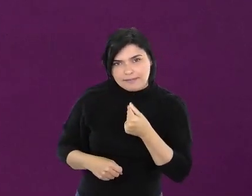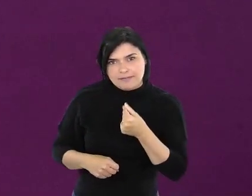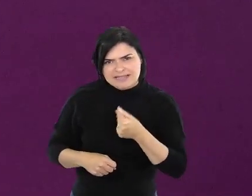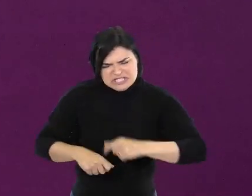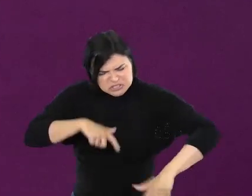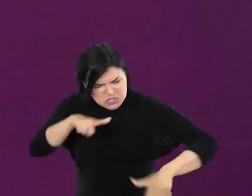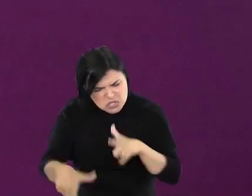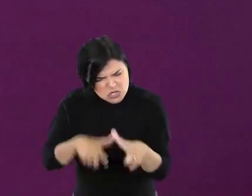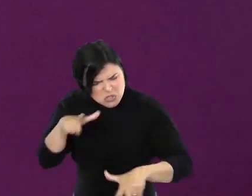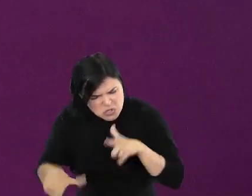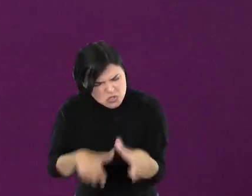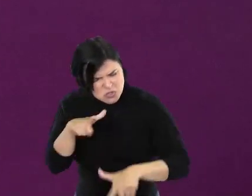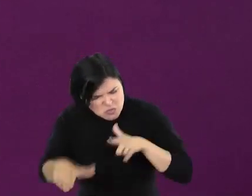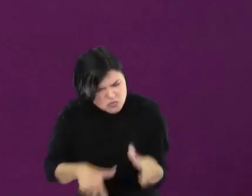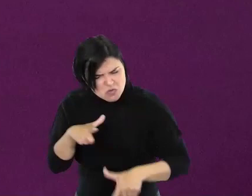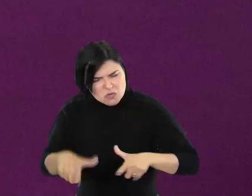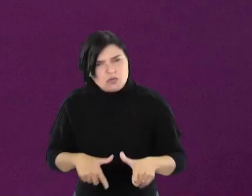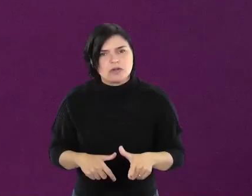tá entendendo